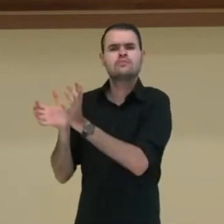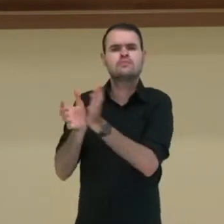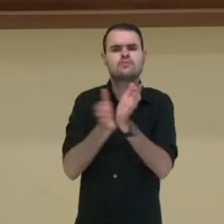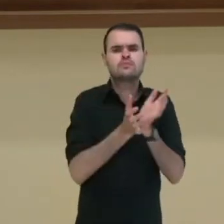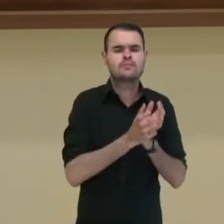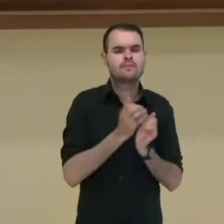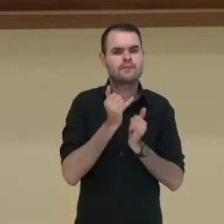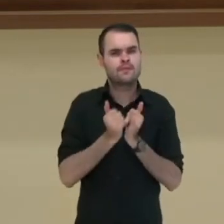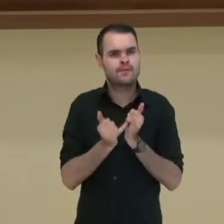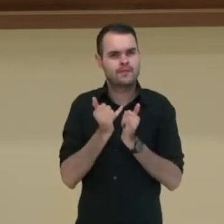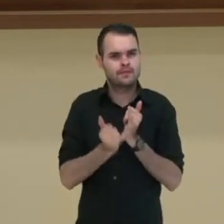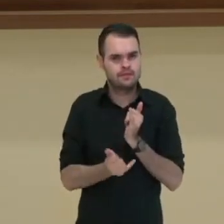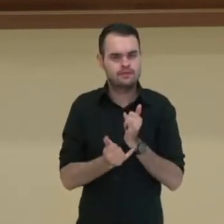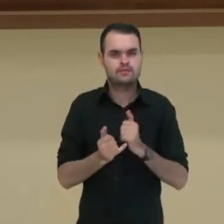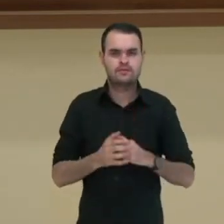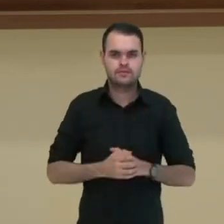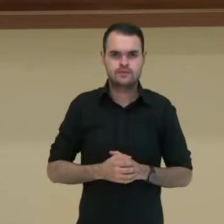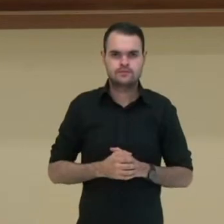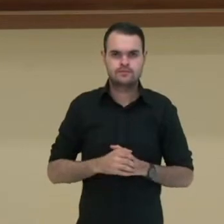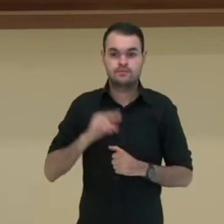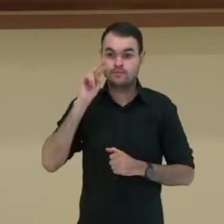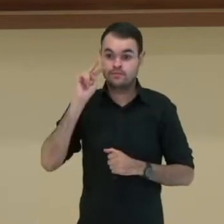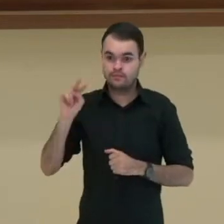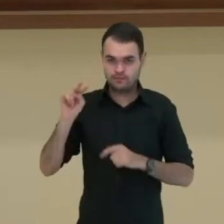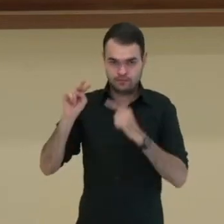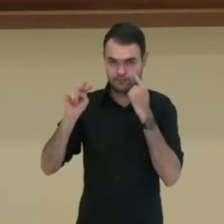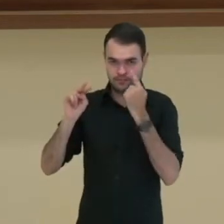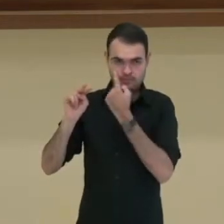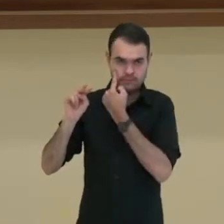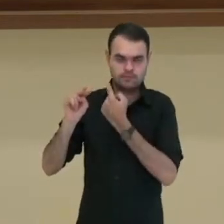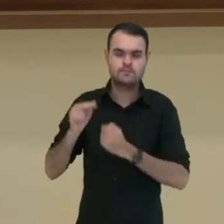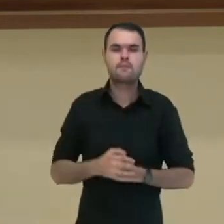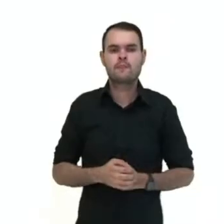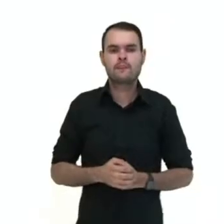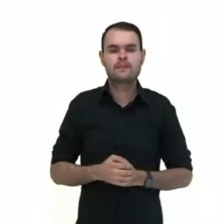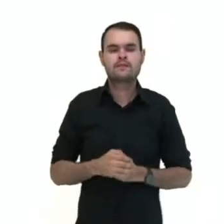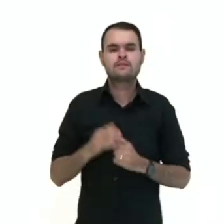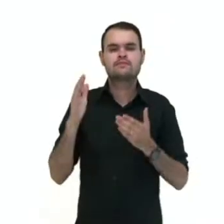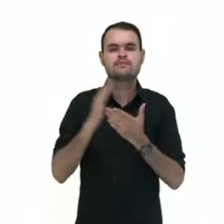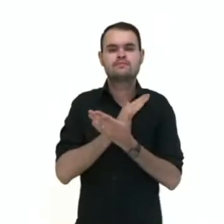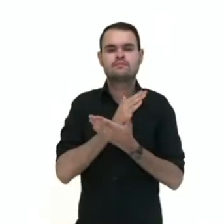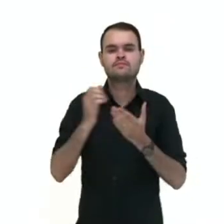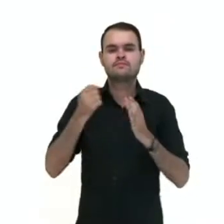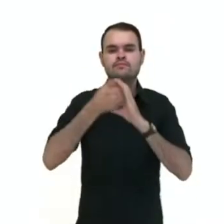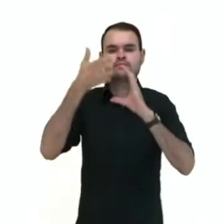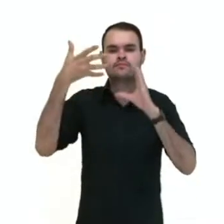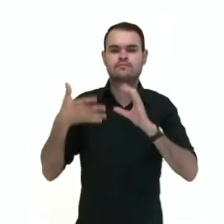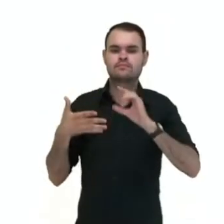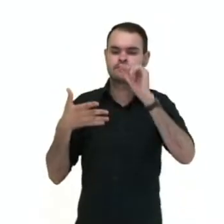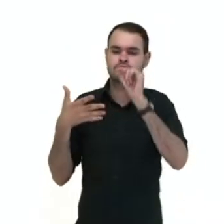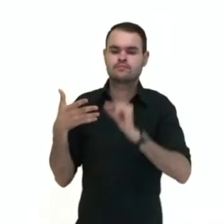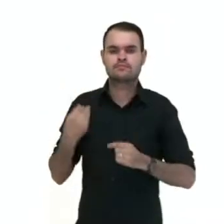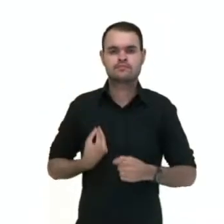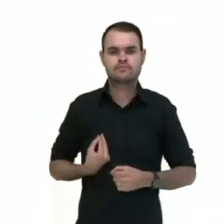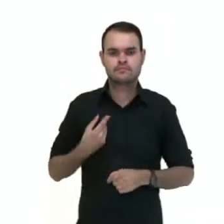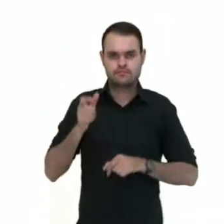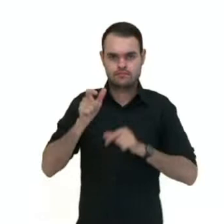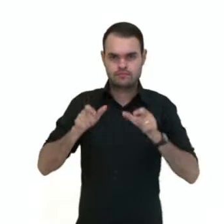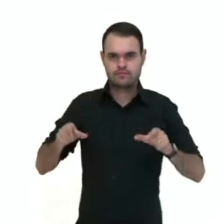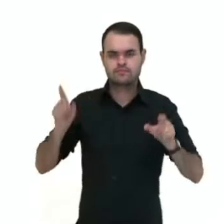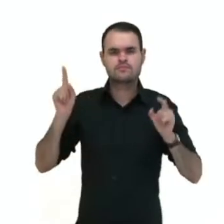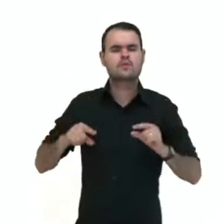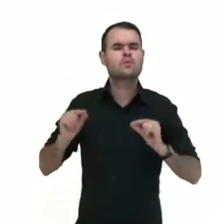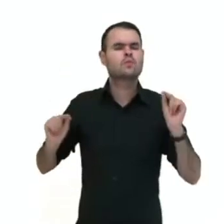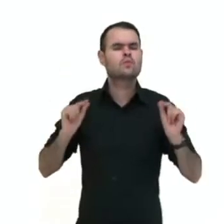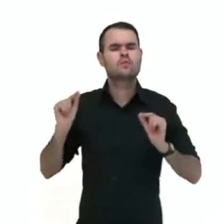suas semelhanças macroscopicamente falando, ok? A classificação dos seres vivos, o que é então? É uma forma de